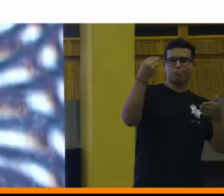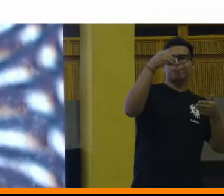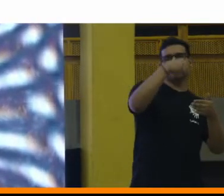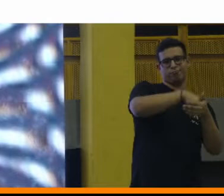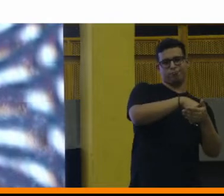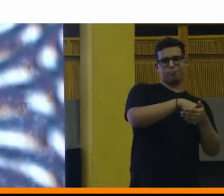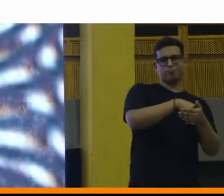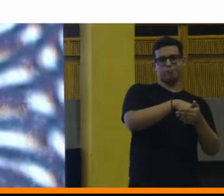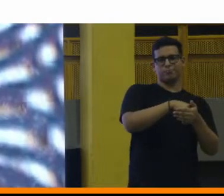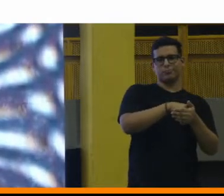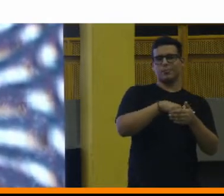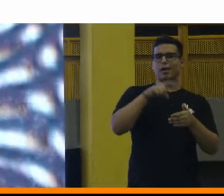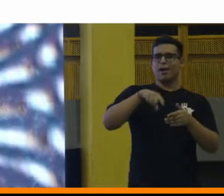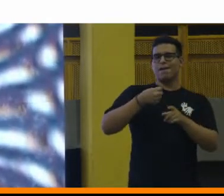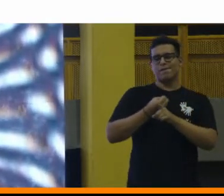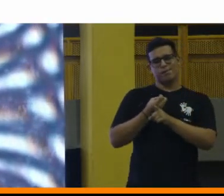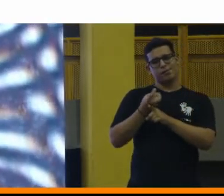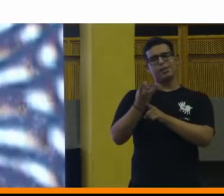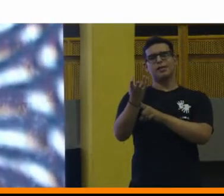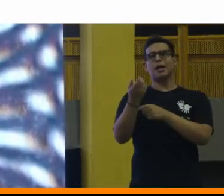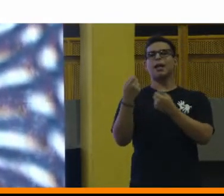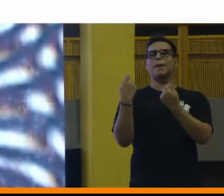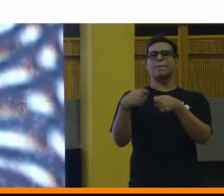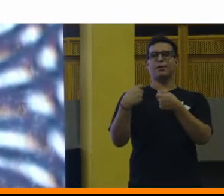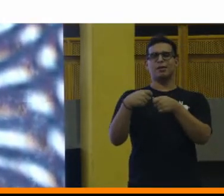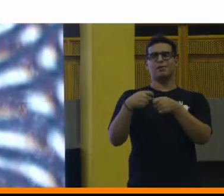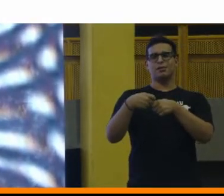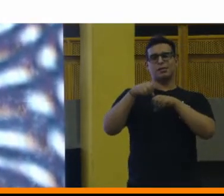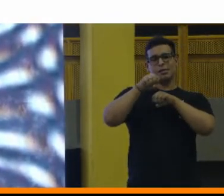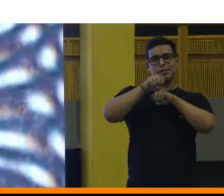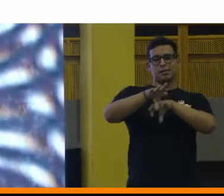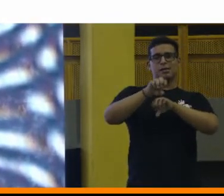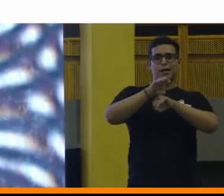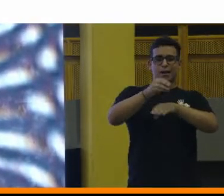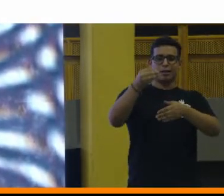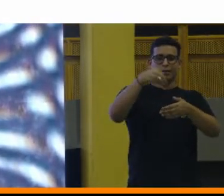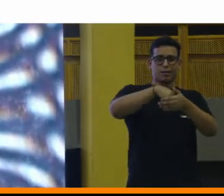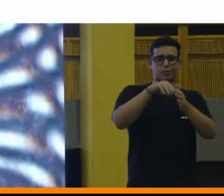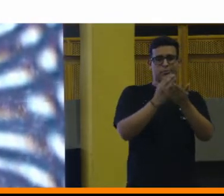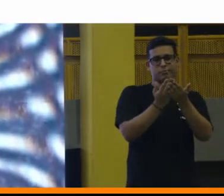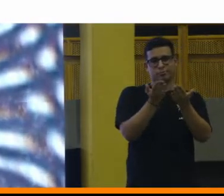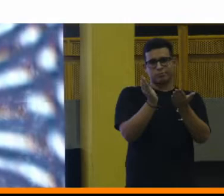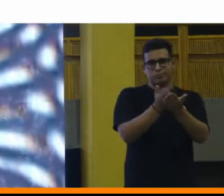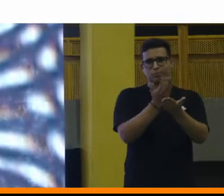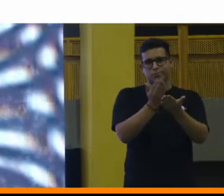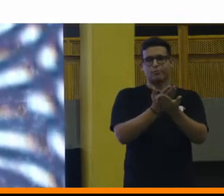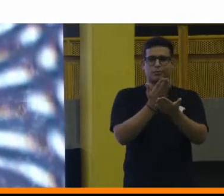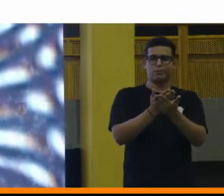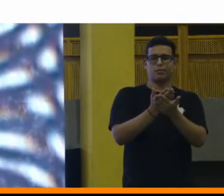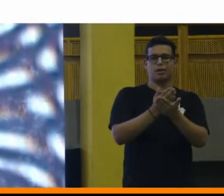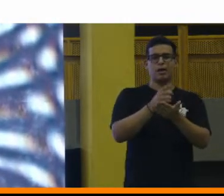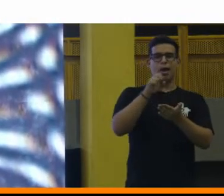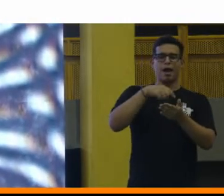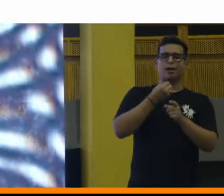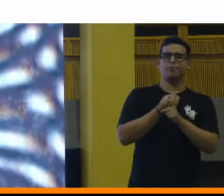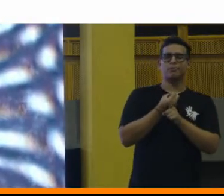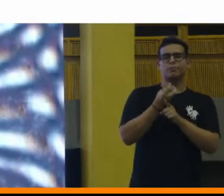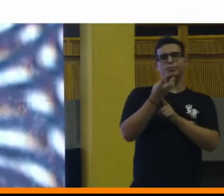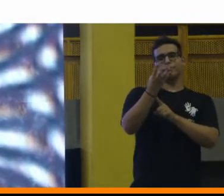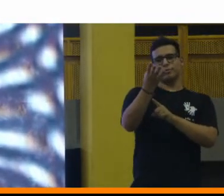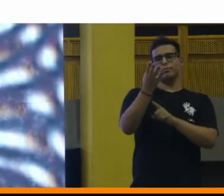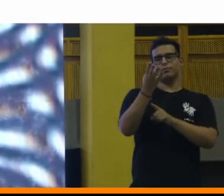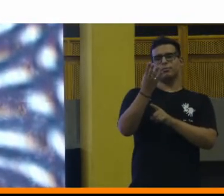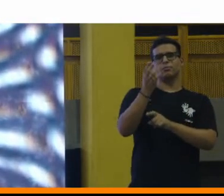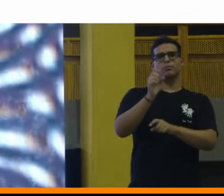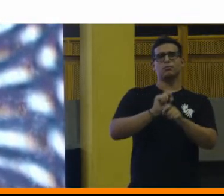é a física que deveria estar nos nossos livros. Esta é a física